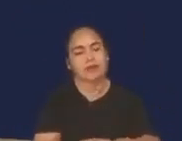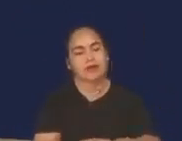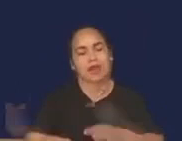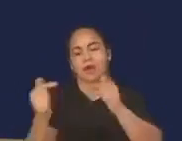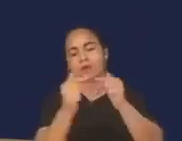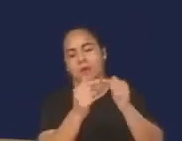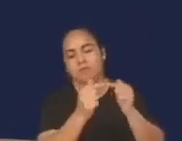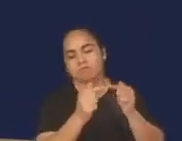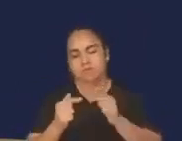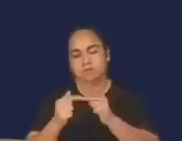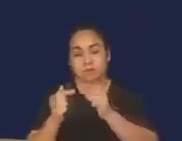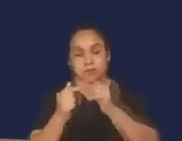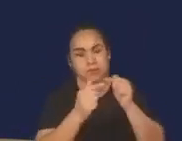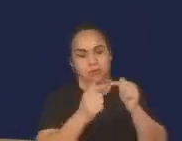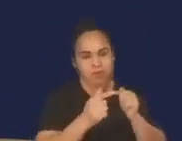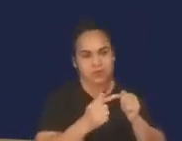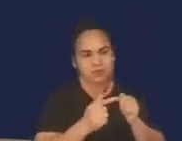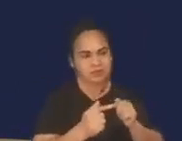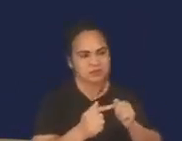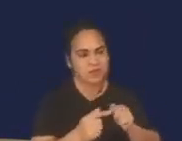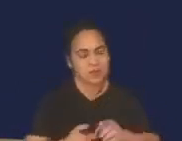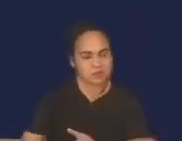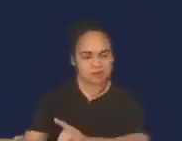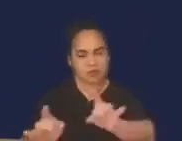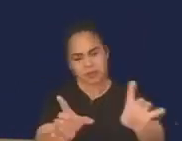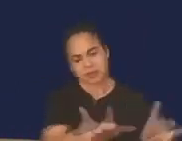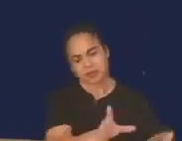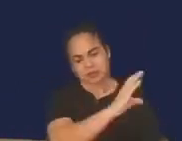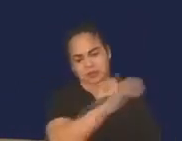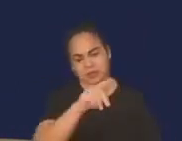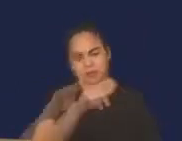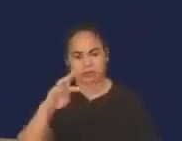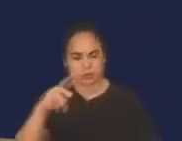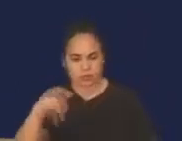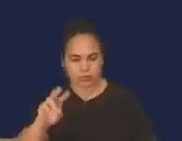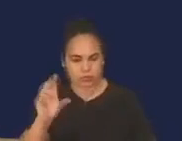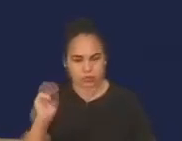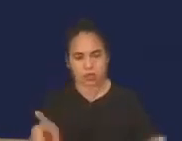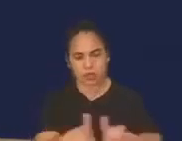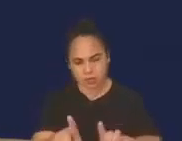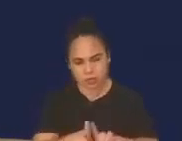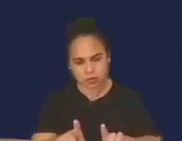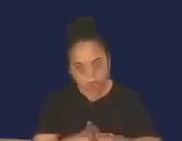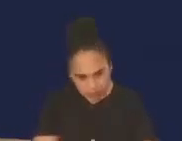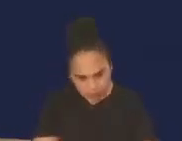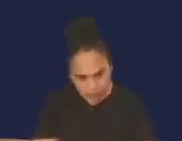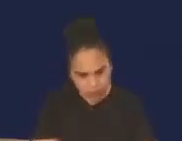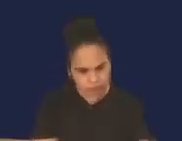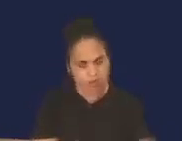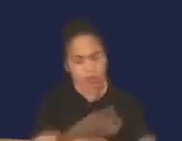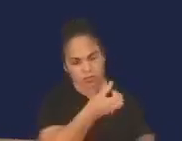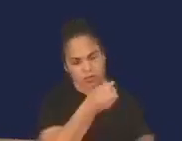que agora é ao regulamentar o Acordo de Paris, no capítulo 6, nos itens 6.2 e